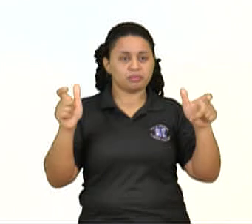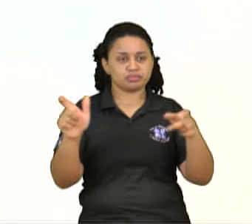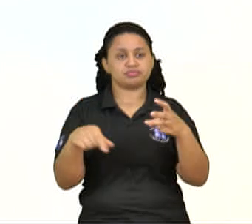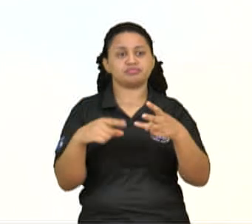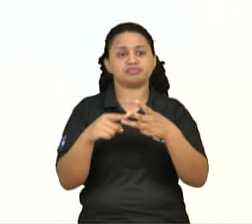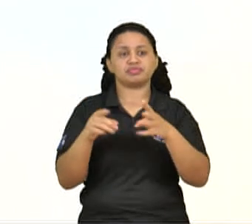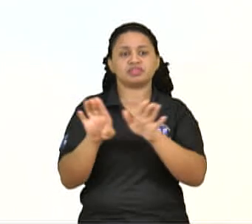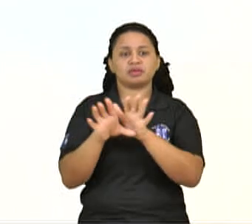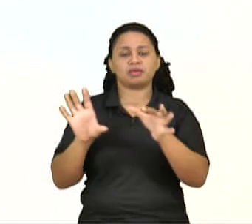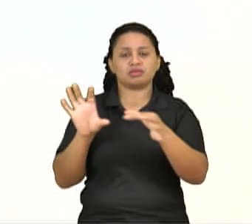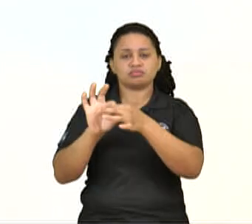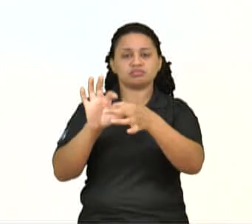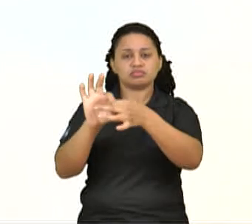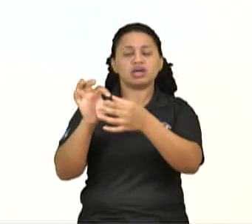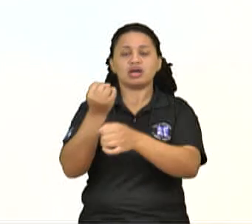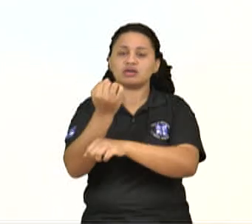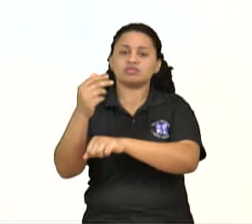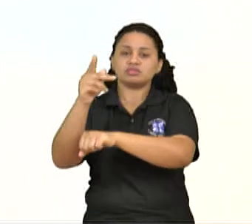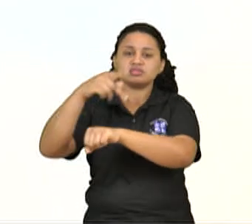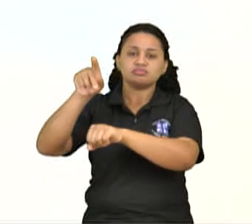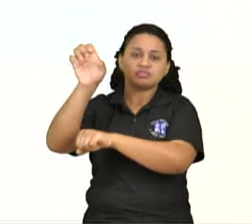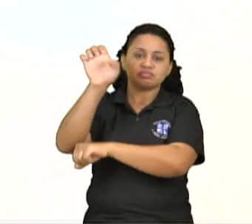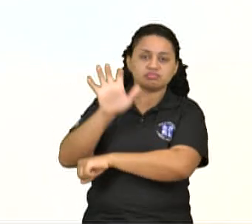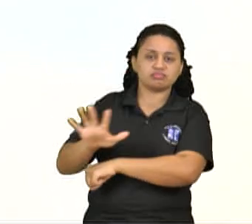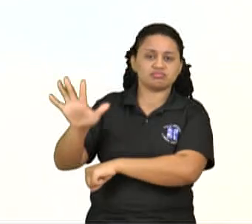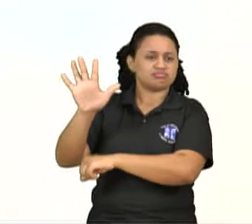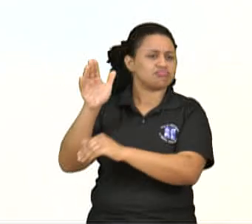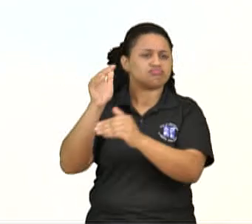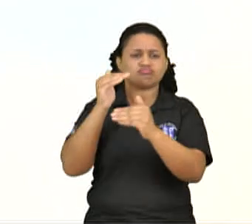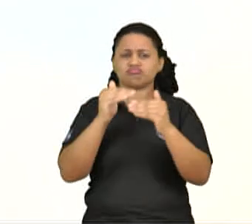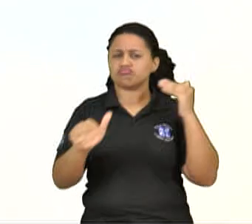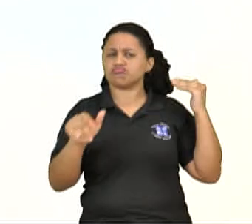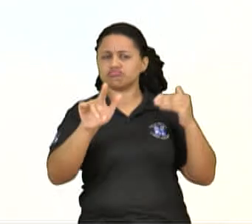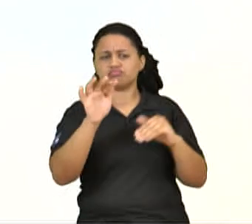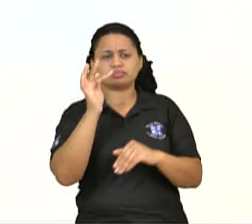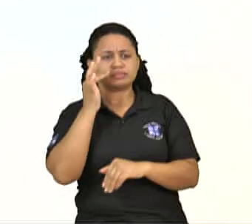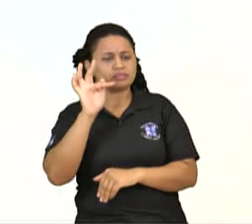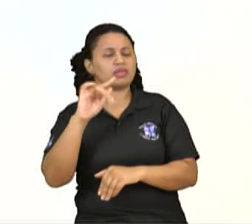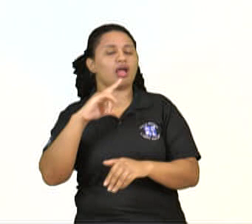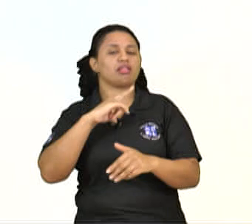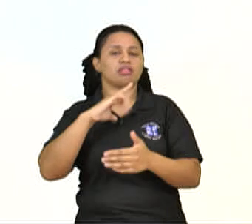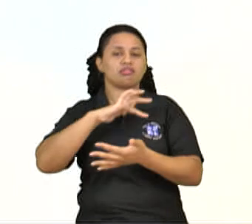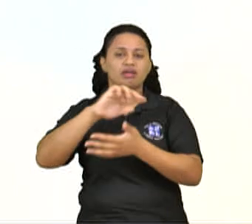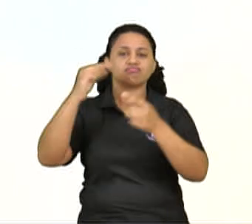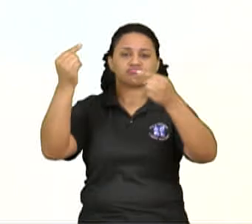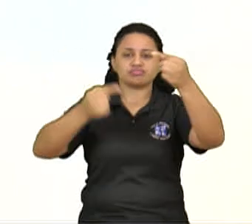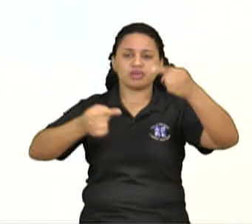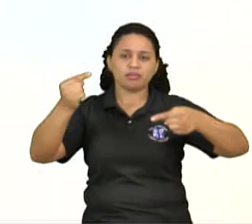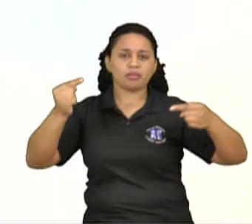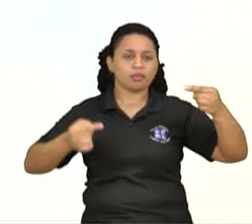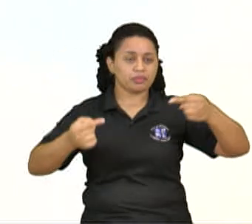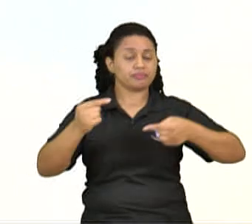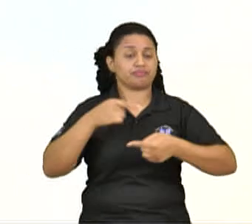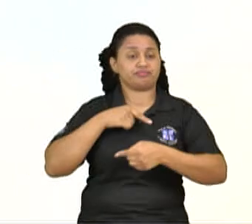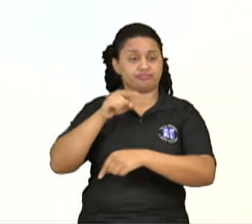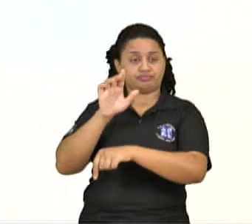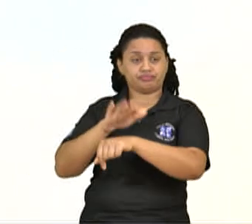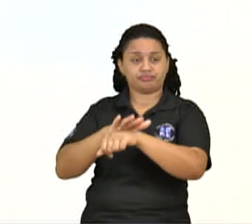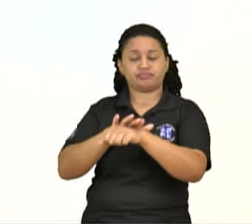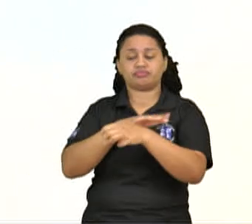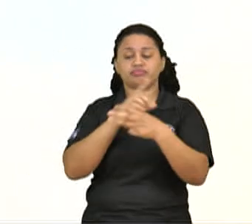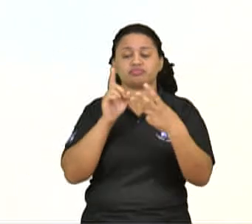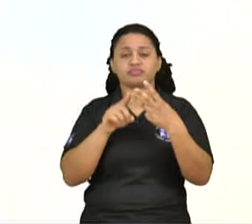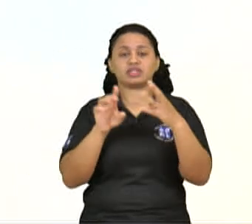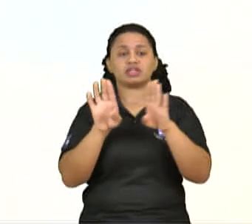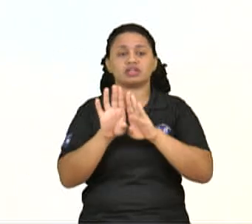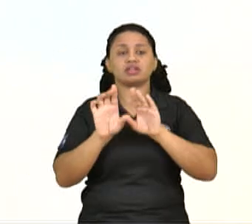a coligação de países europeus que eram contrários à França e vão gerar vários conflitos existentes naquele momento, e